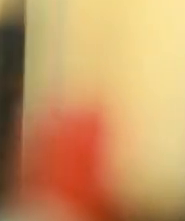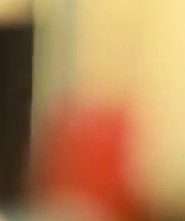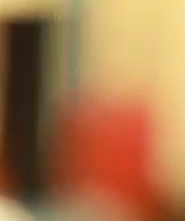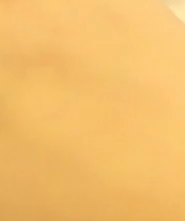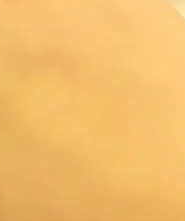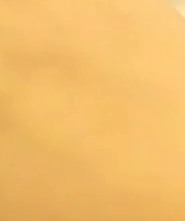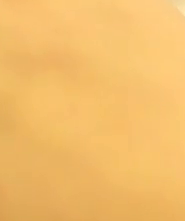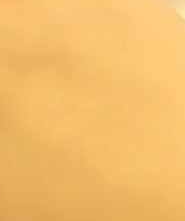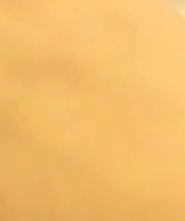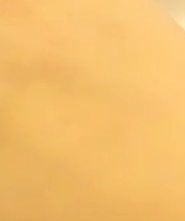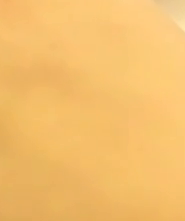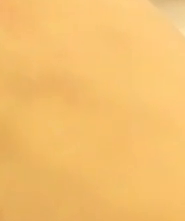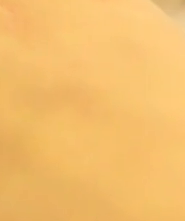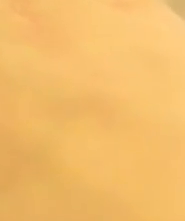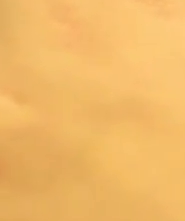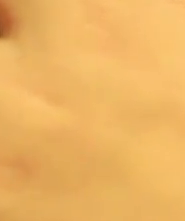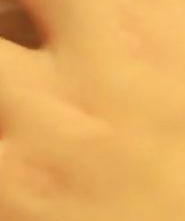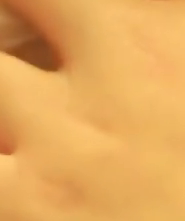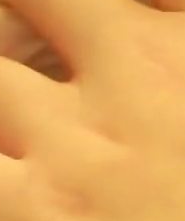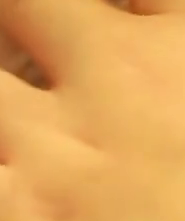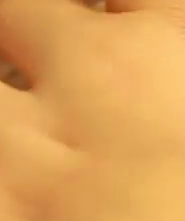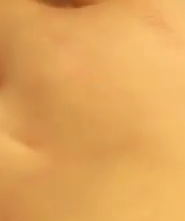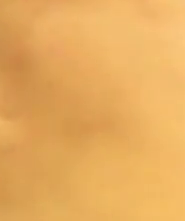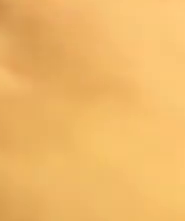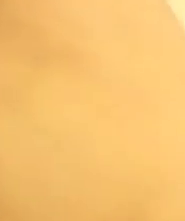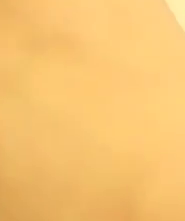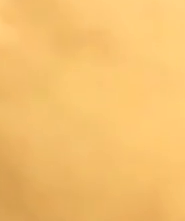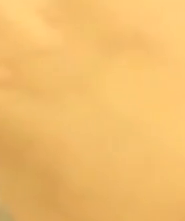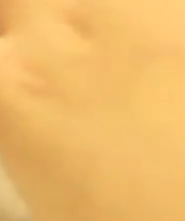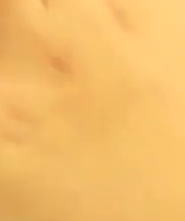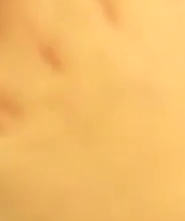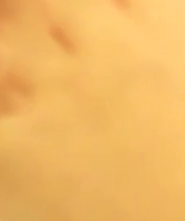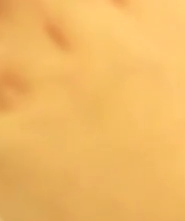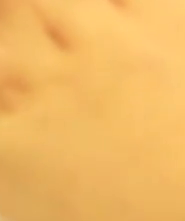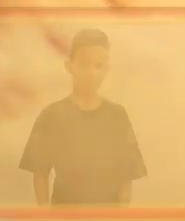Vitória pinta as unhas de Marina com esmalte cor-de-rosa.